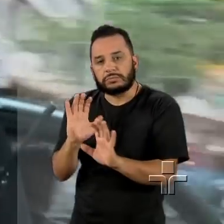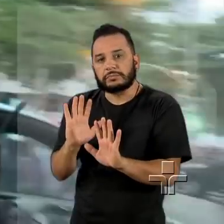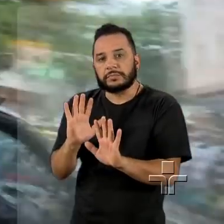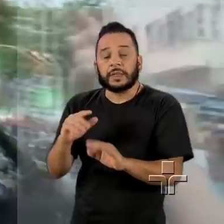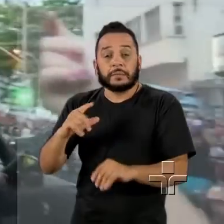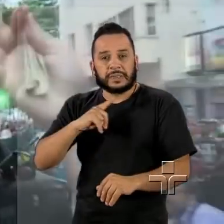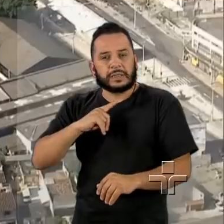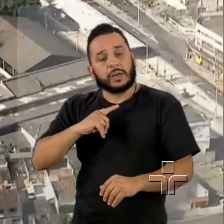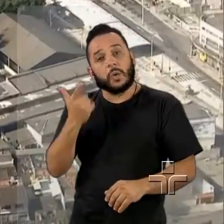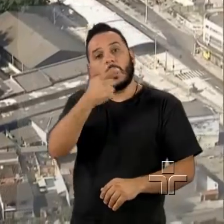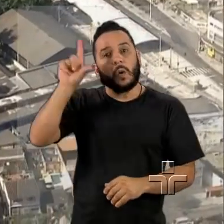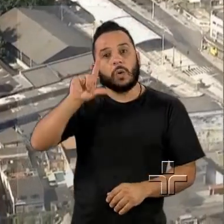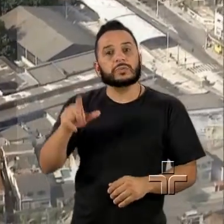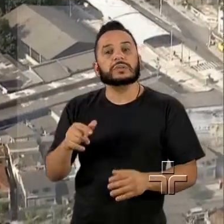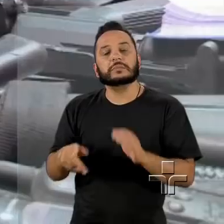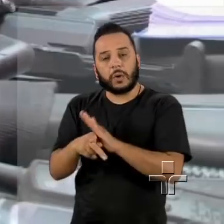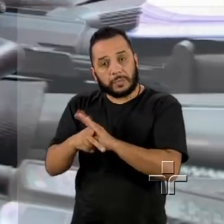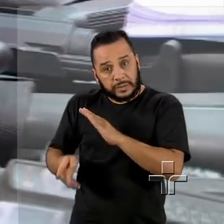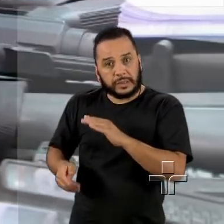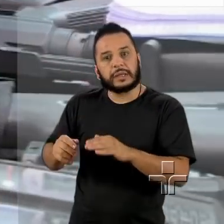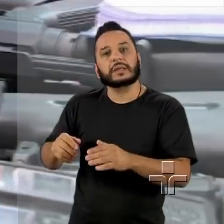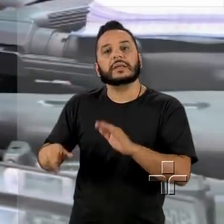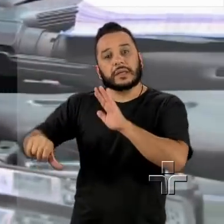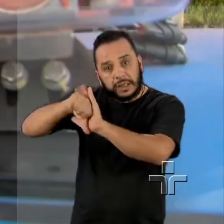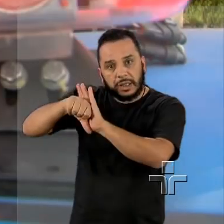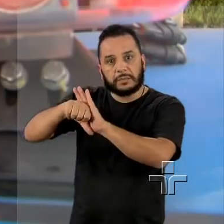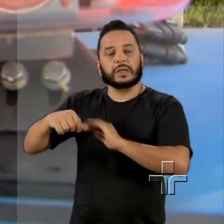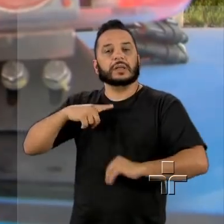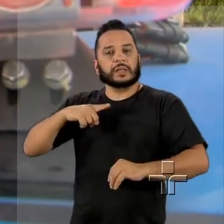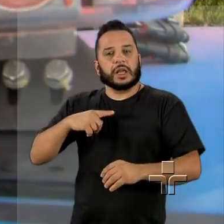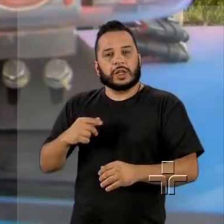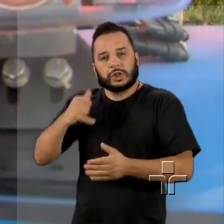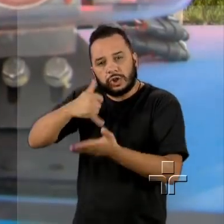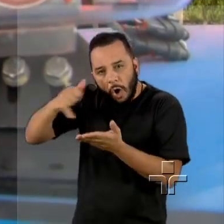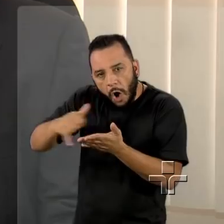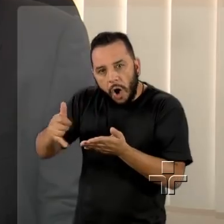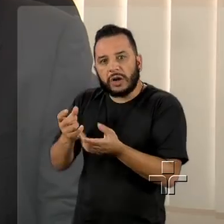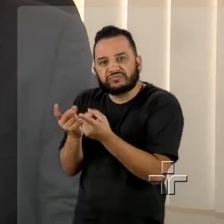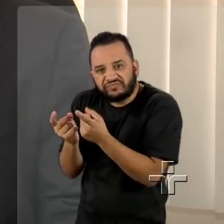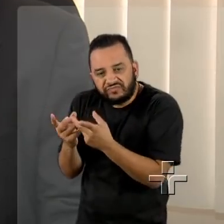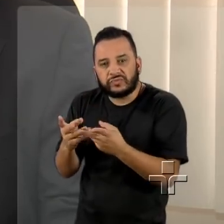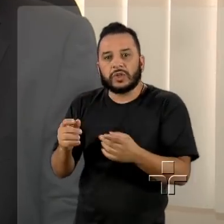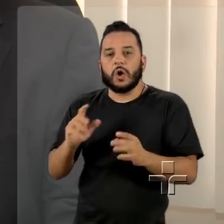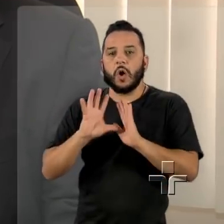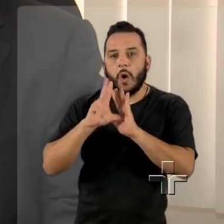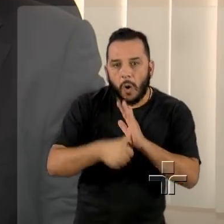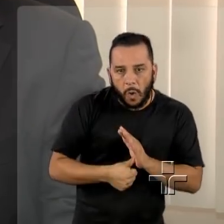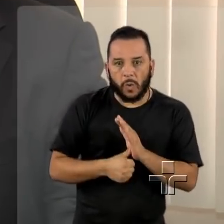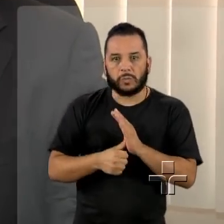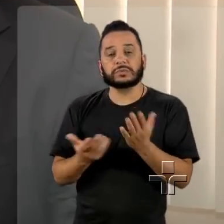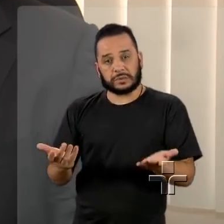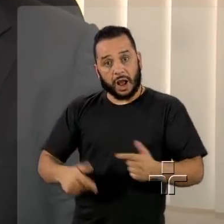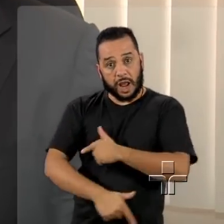Produto Interno Bruto, enquanto as empresas privadas detêm os outros 52% e